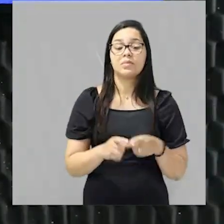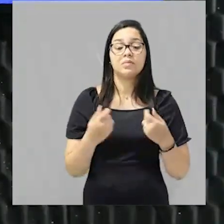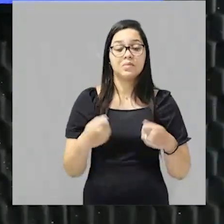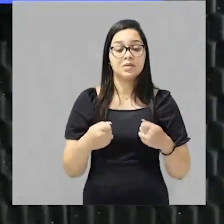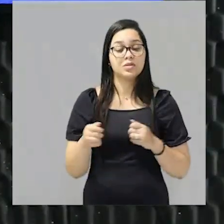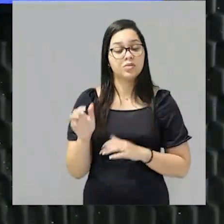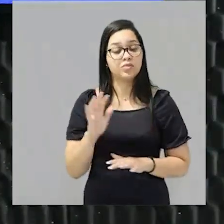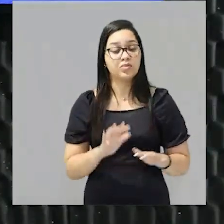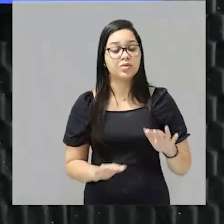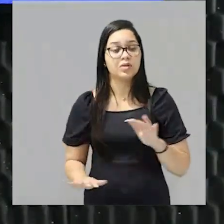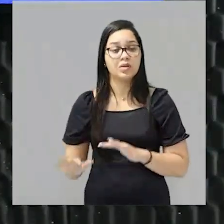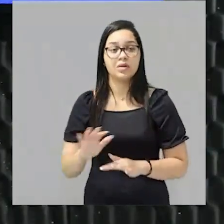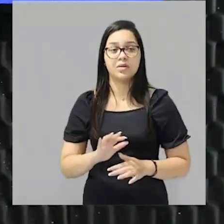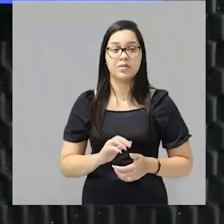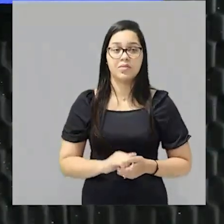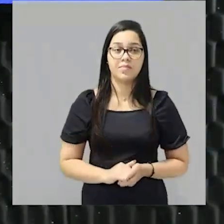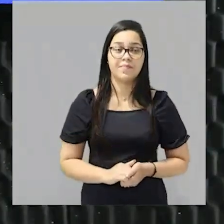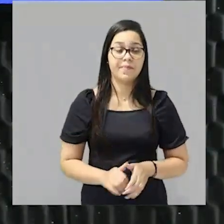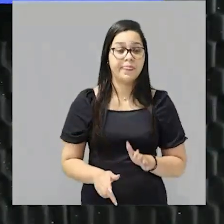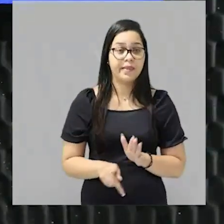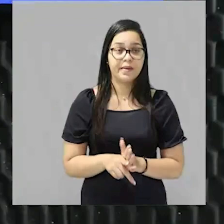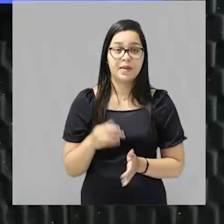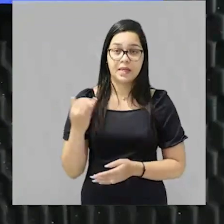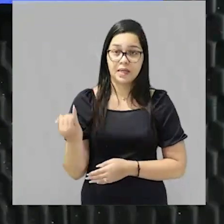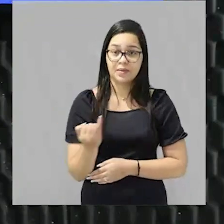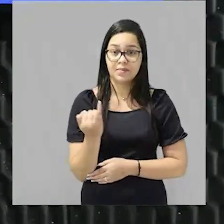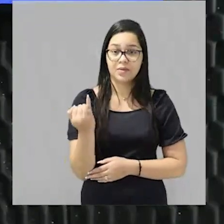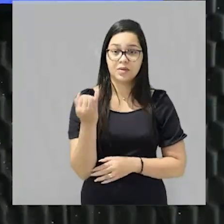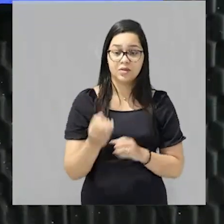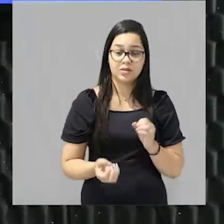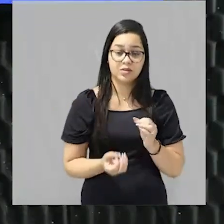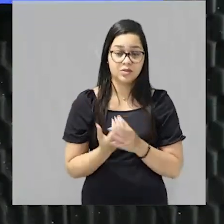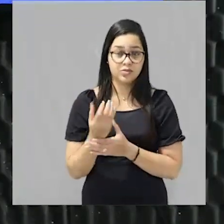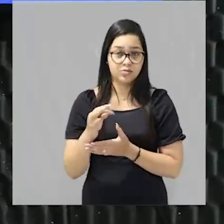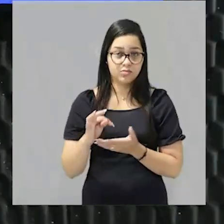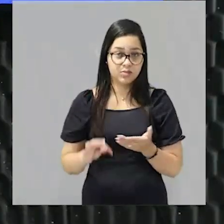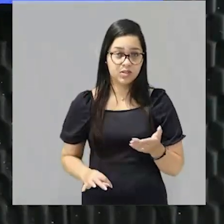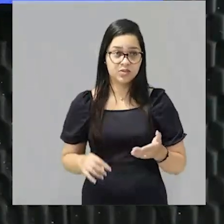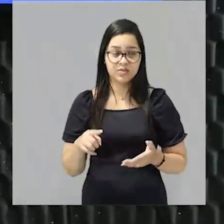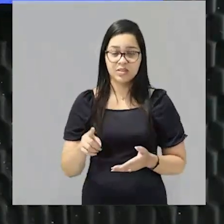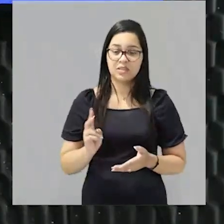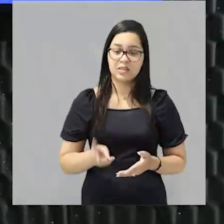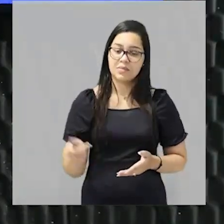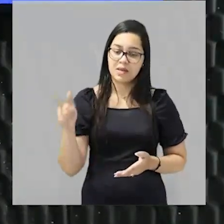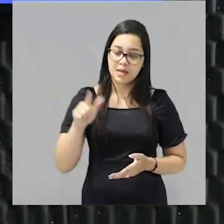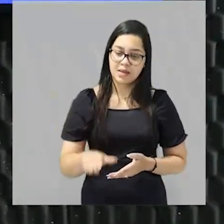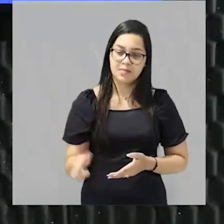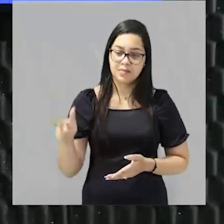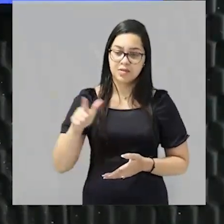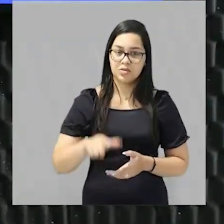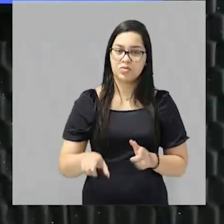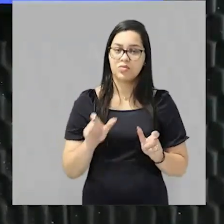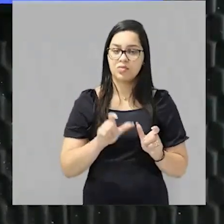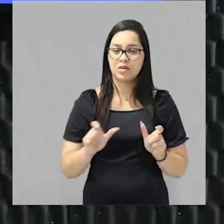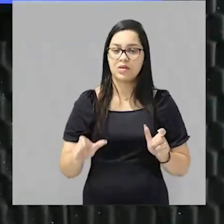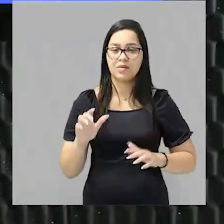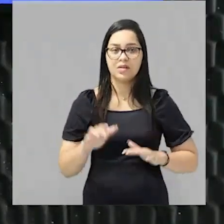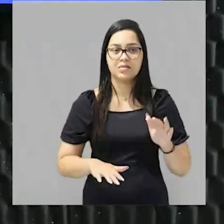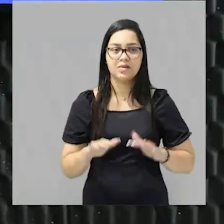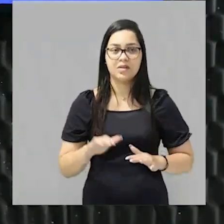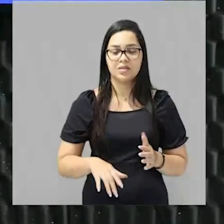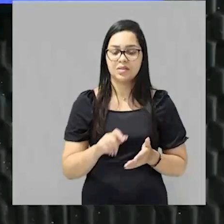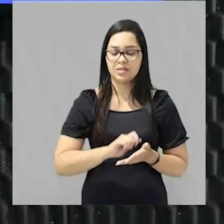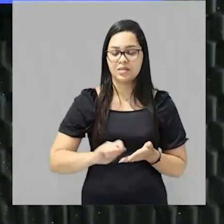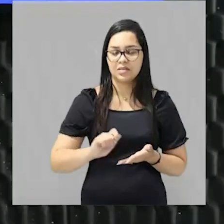Então a sinonímia é essencial na hora de produzir o seu texto, para você não ficar repetindo palavras, tá? Às vezes o aluno escreve assim,